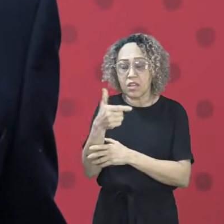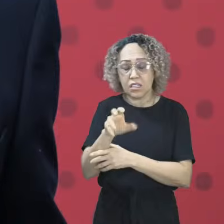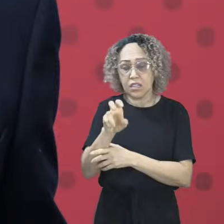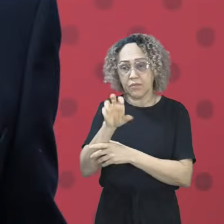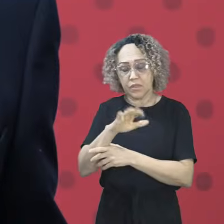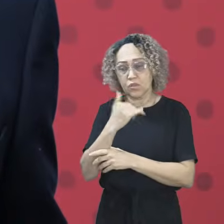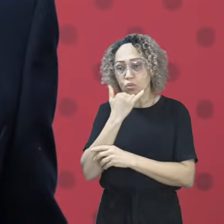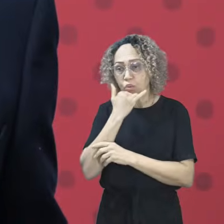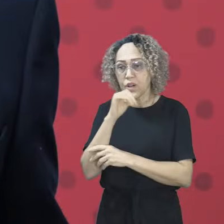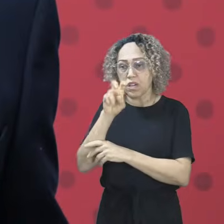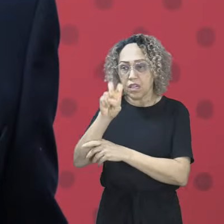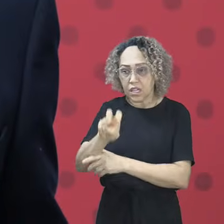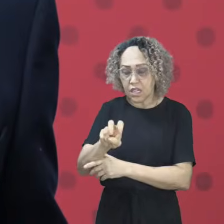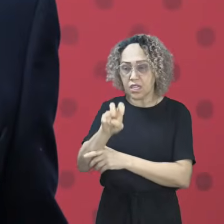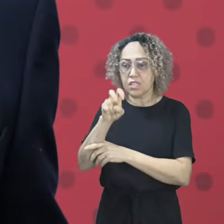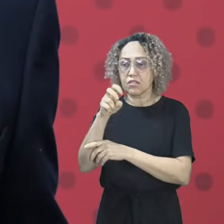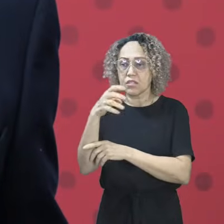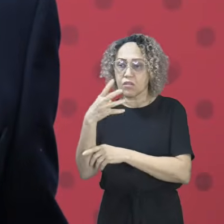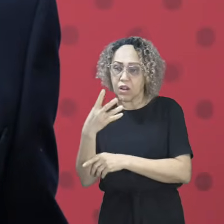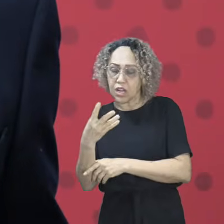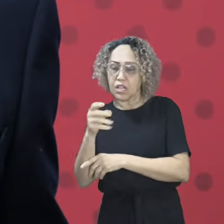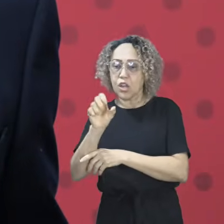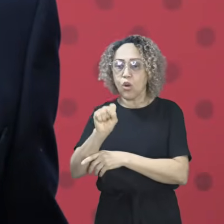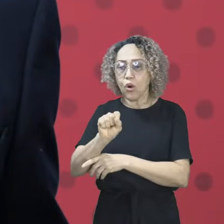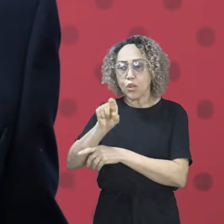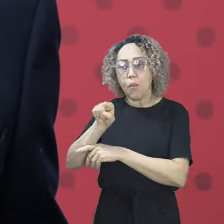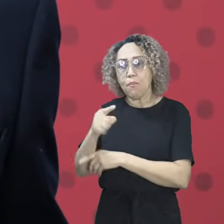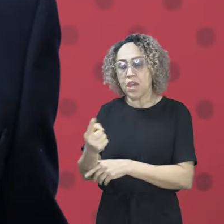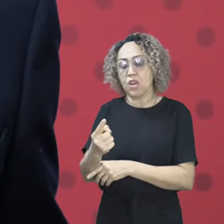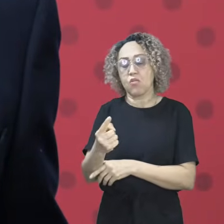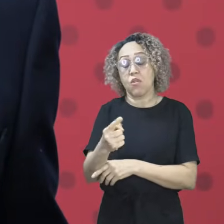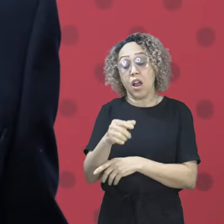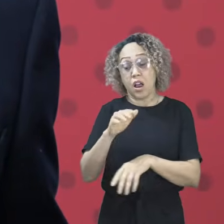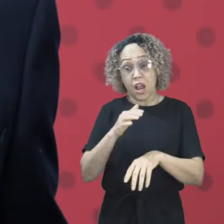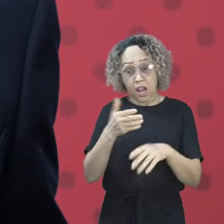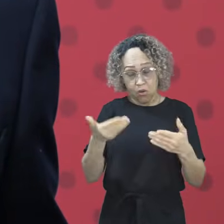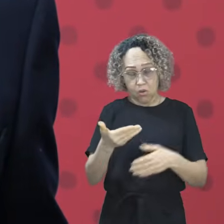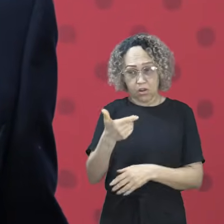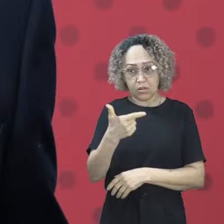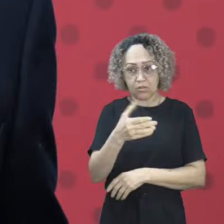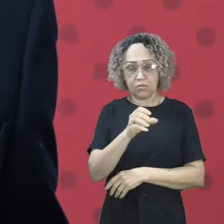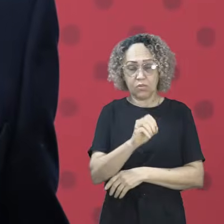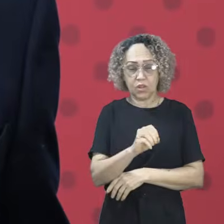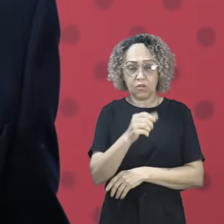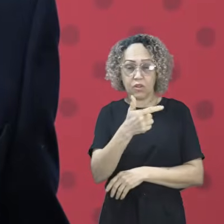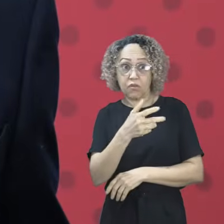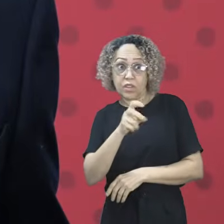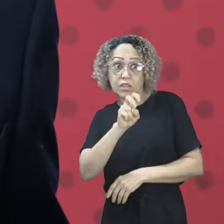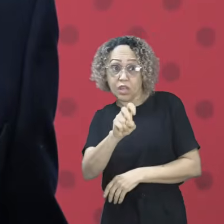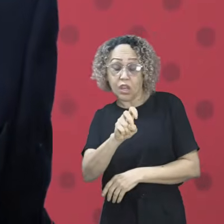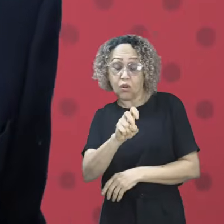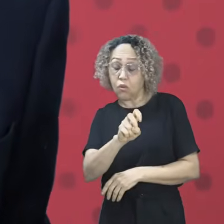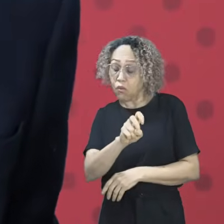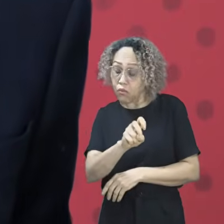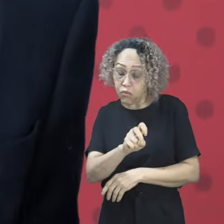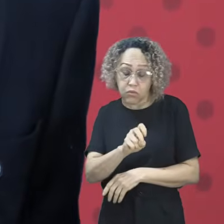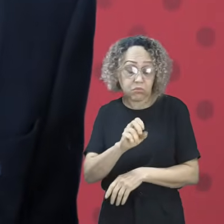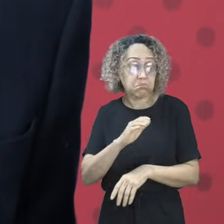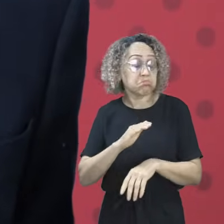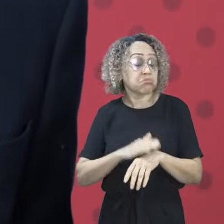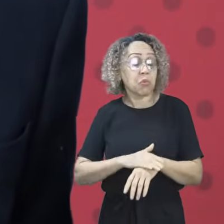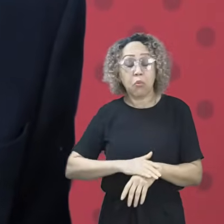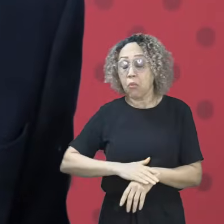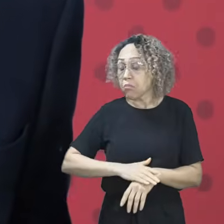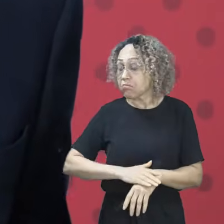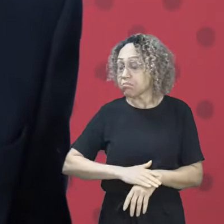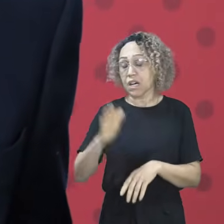teve mais participação, que despertou mais o interesse dos filiados, apesar de nós termos tido,